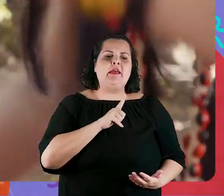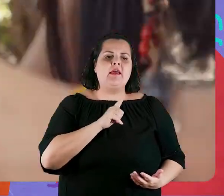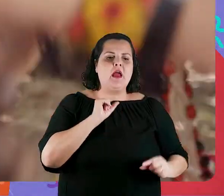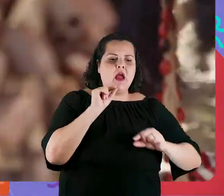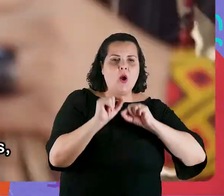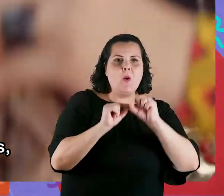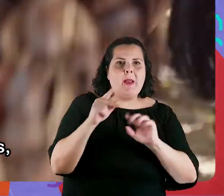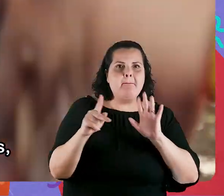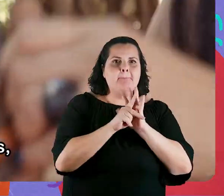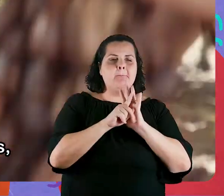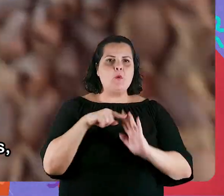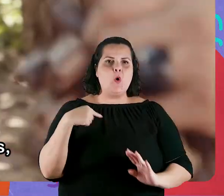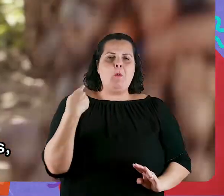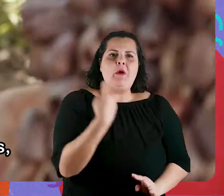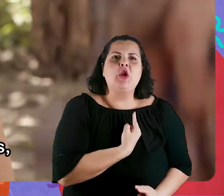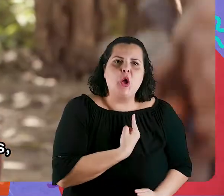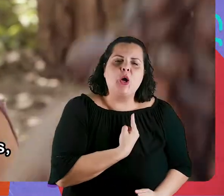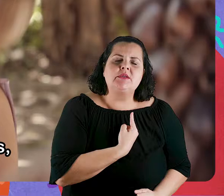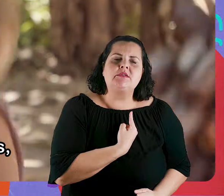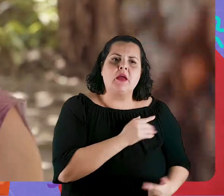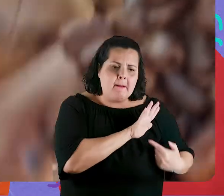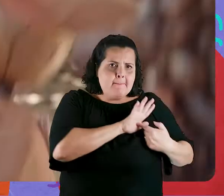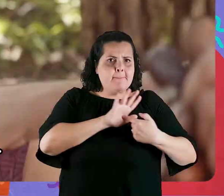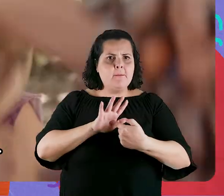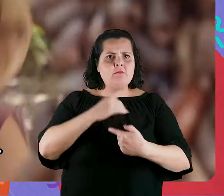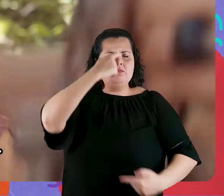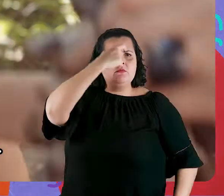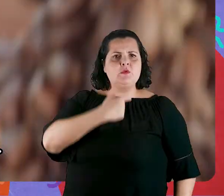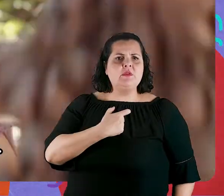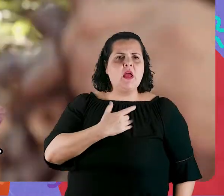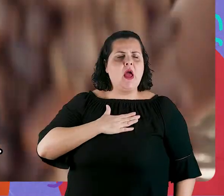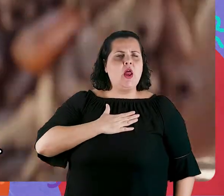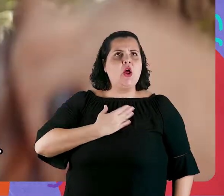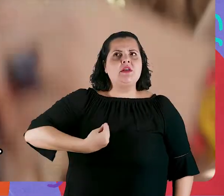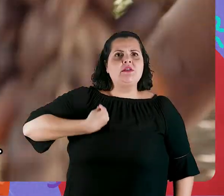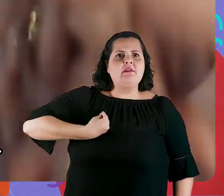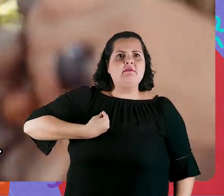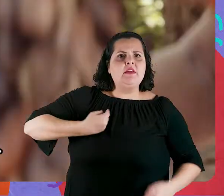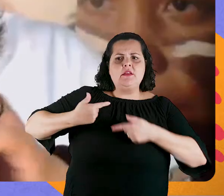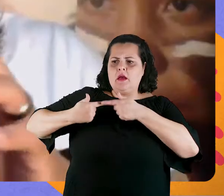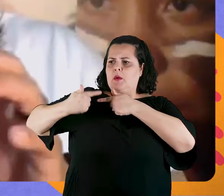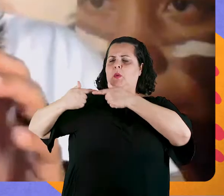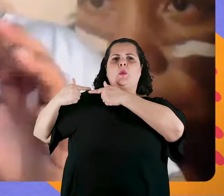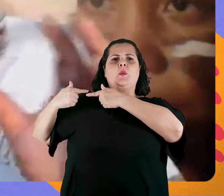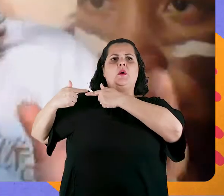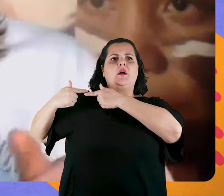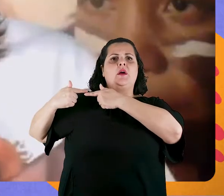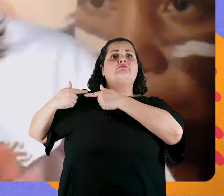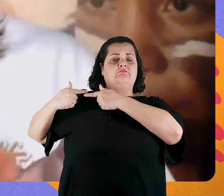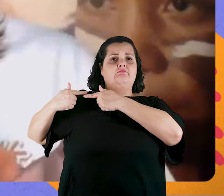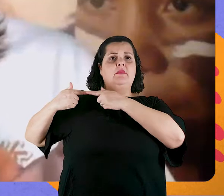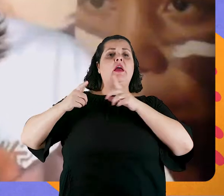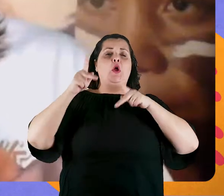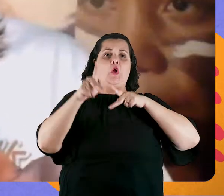existência, que nos lembra quem nós somos, de onde viemos, o que a gente faz nesse mundo. Isso os povos indígenas